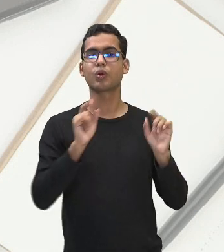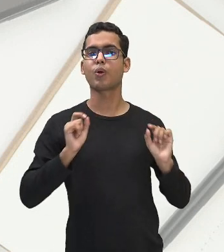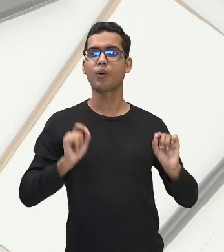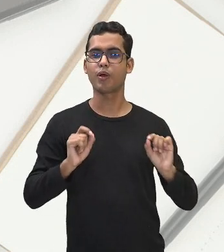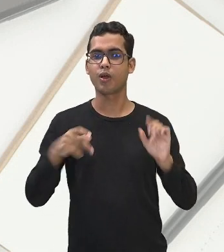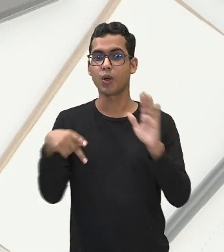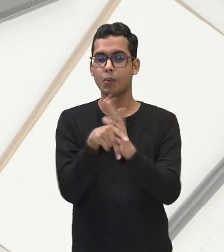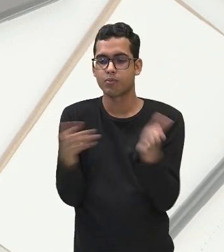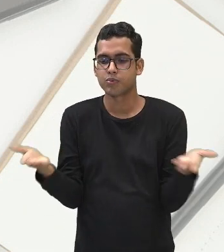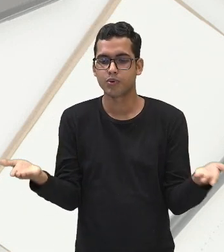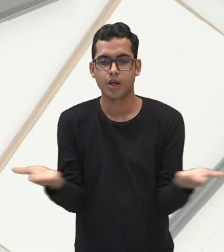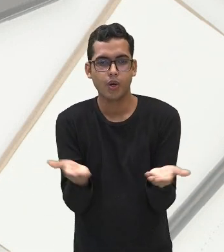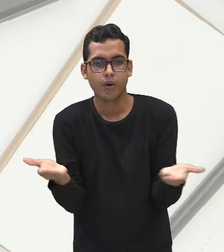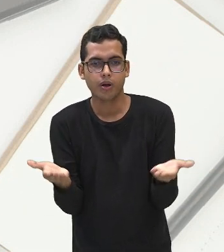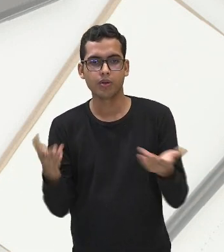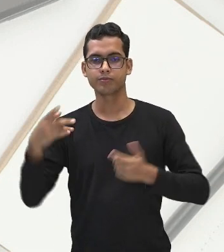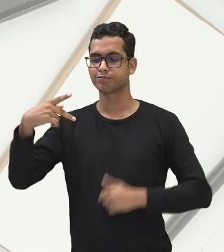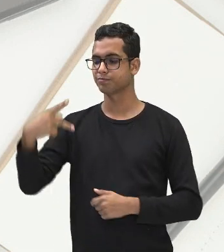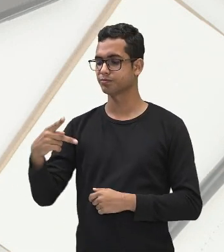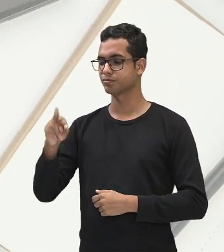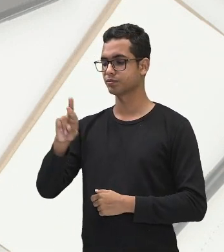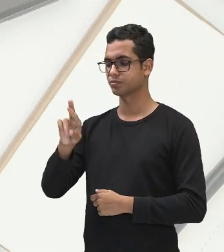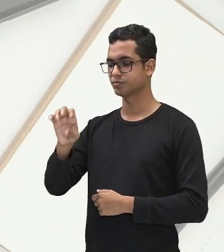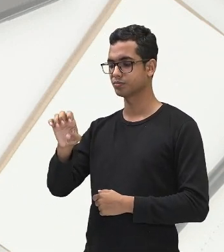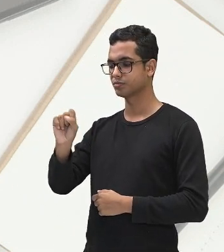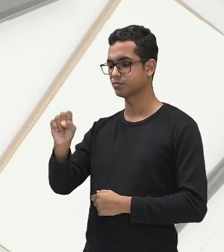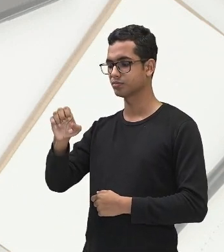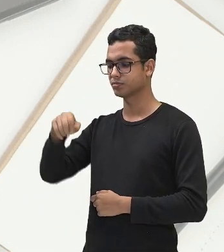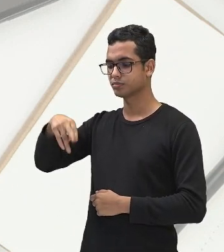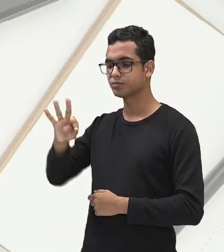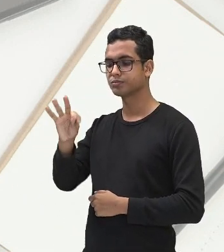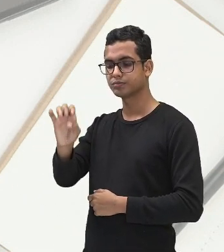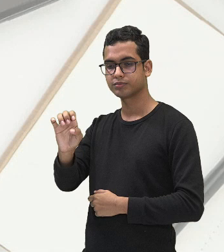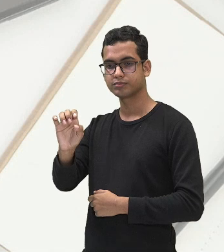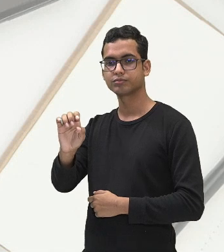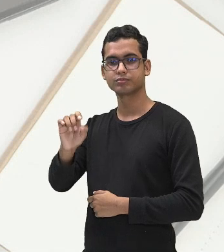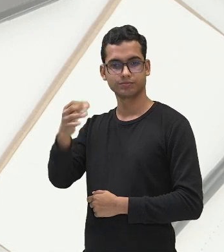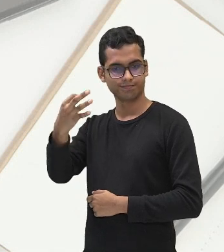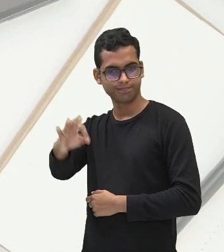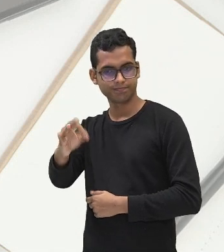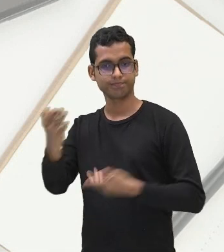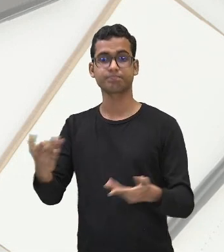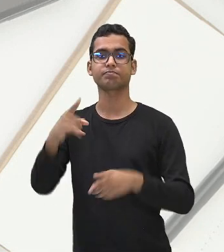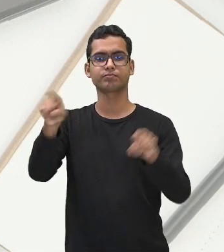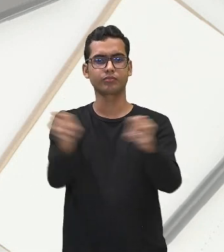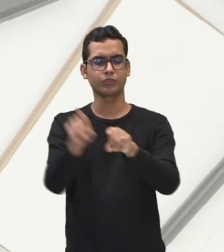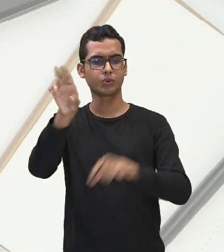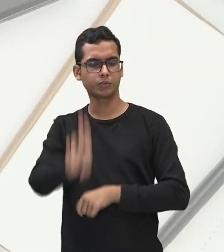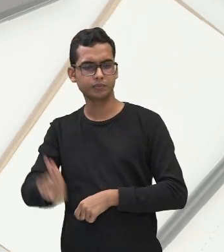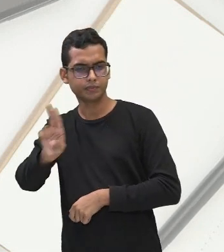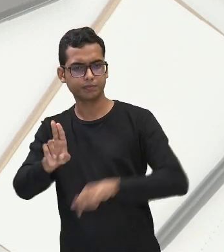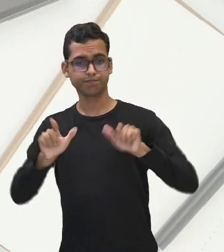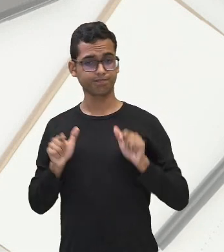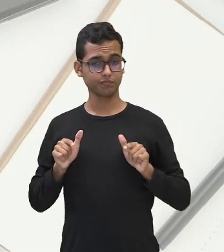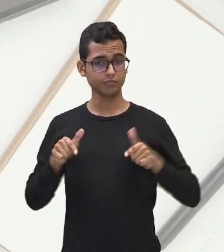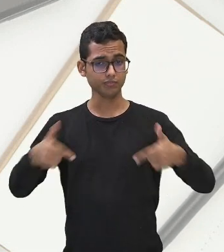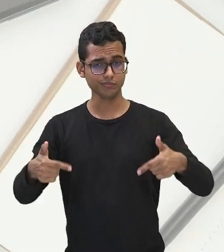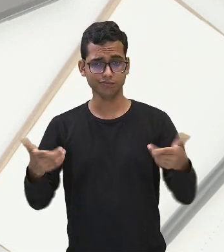Então, ele vai ser de uma forma mais universal, utilizado para falar de ações